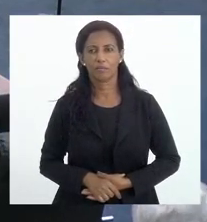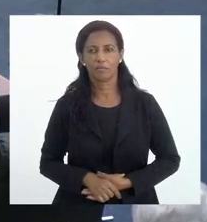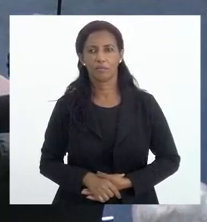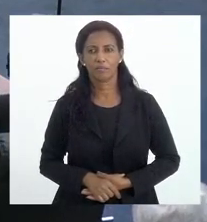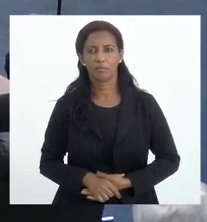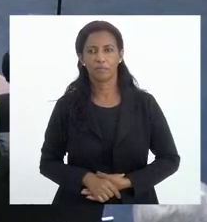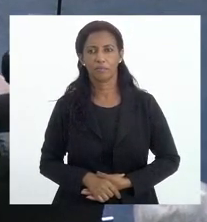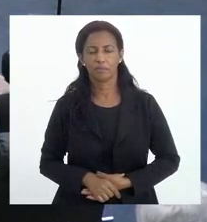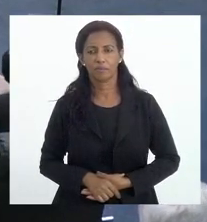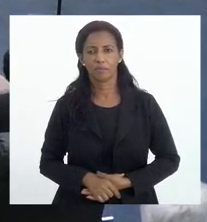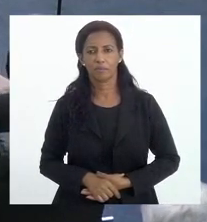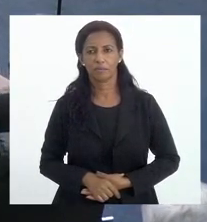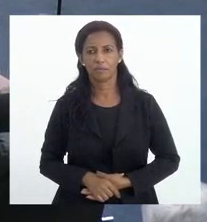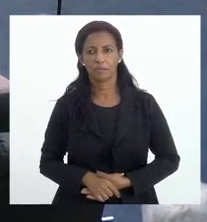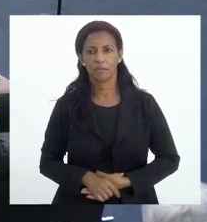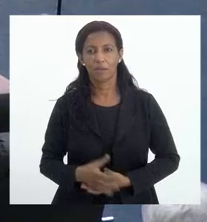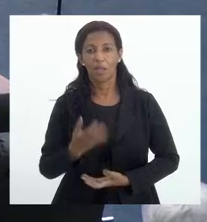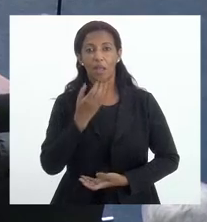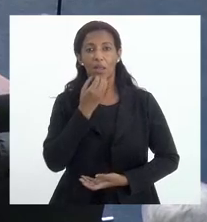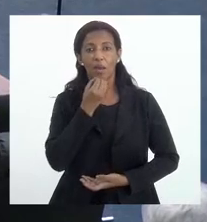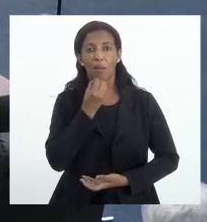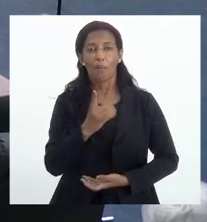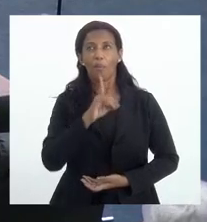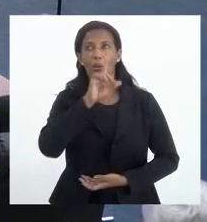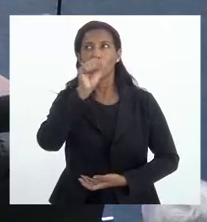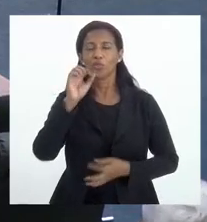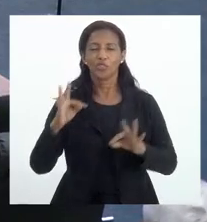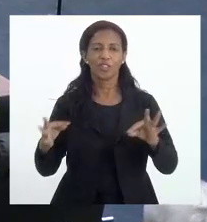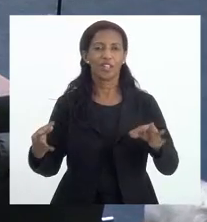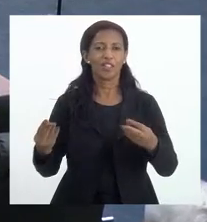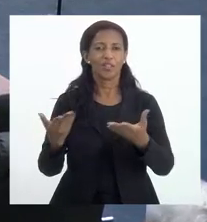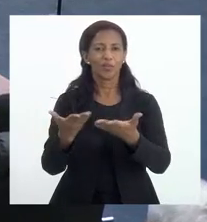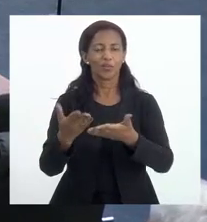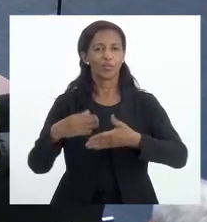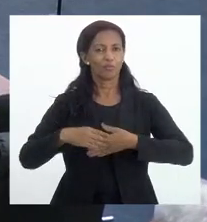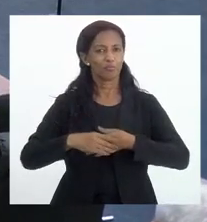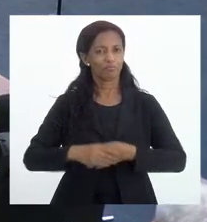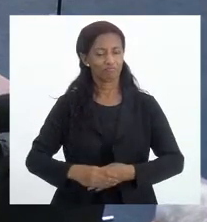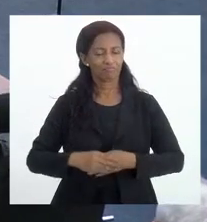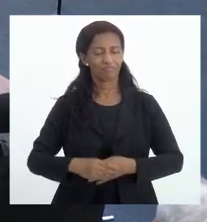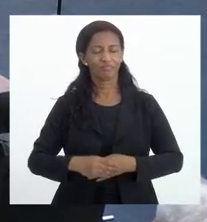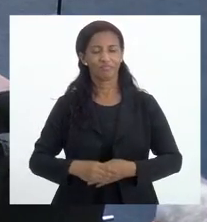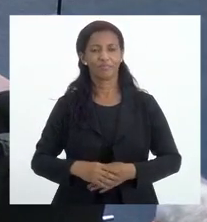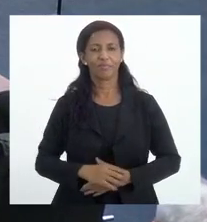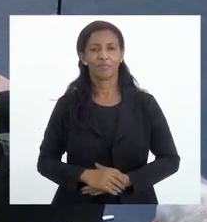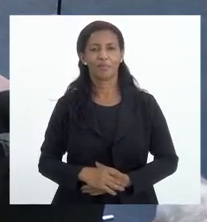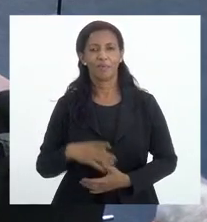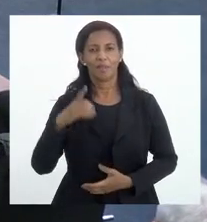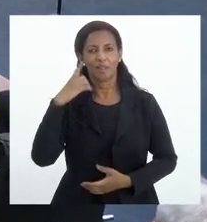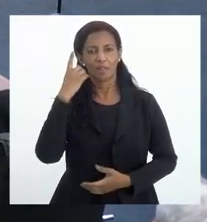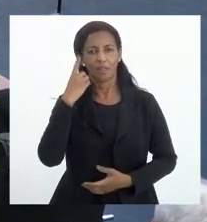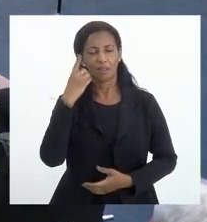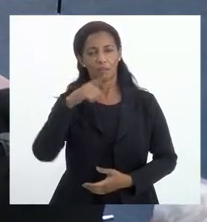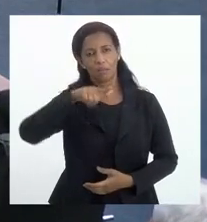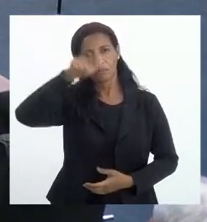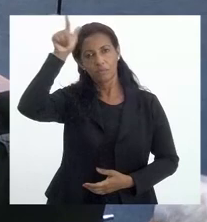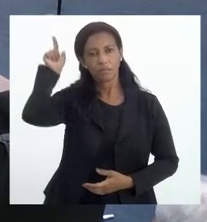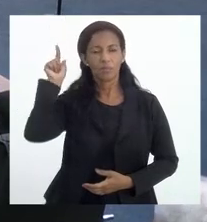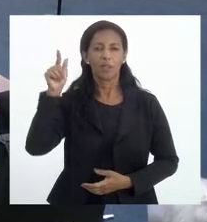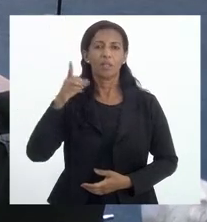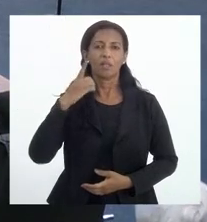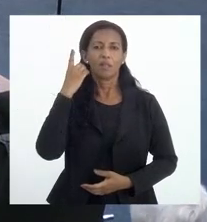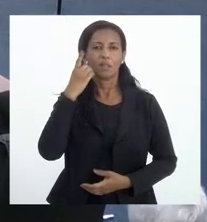Alô. Bom dia a todos e a todas. Cumprimentando o deputado Luiz Paulo, o